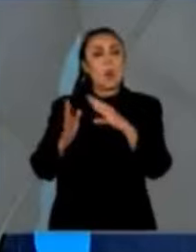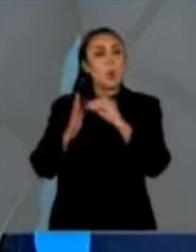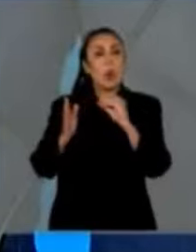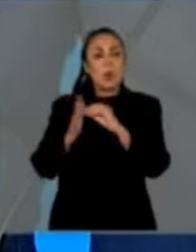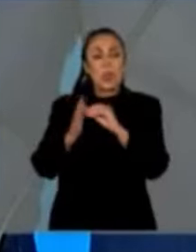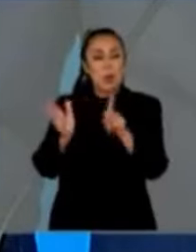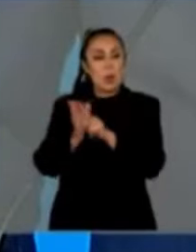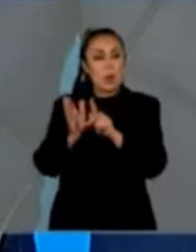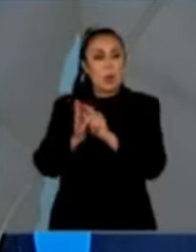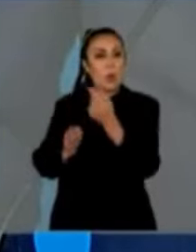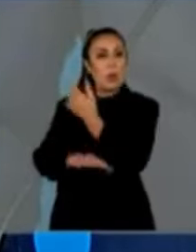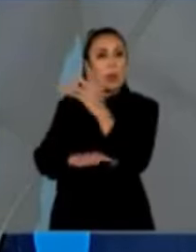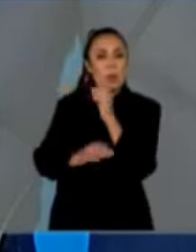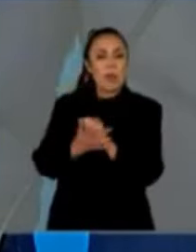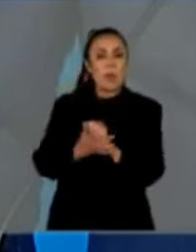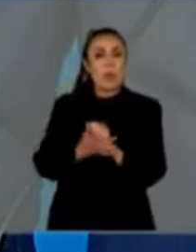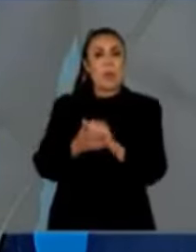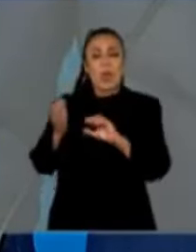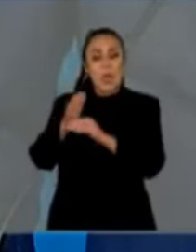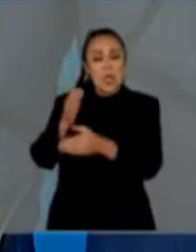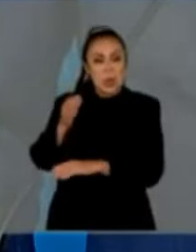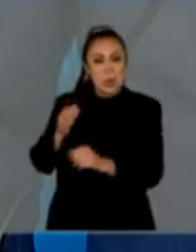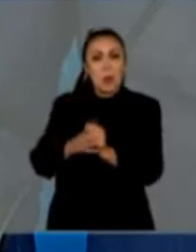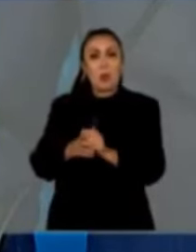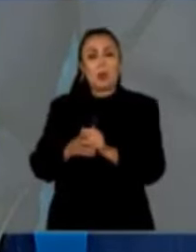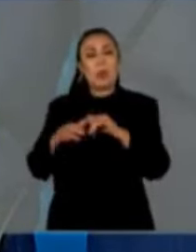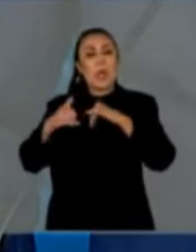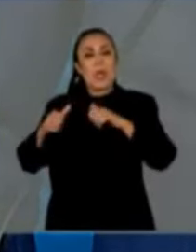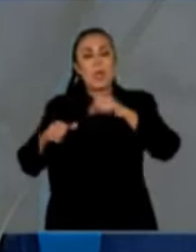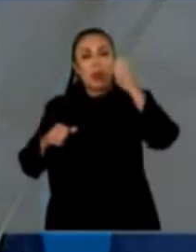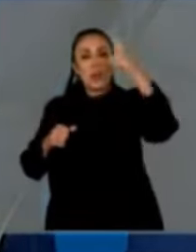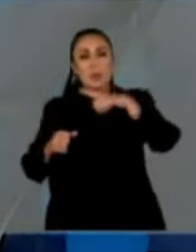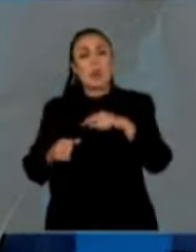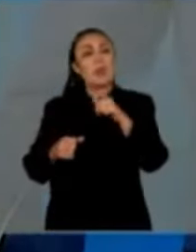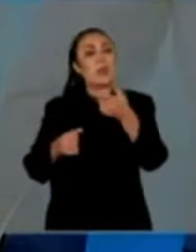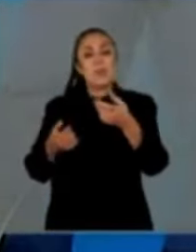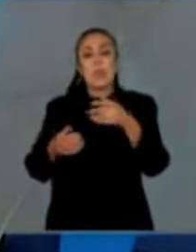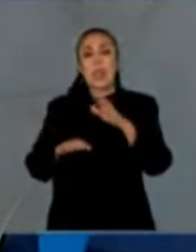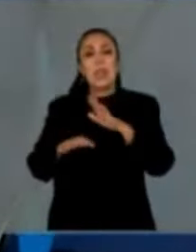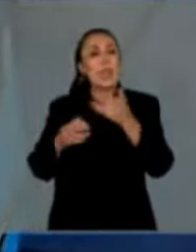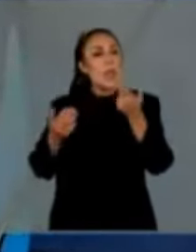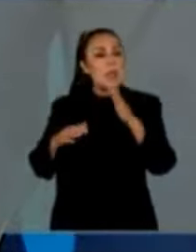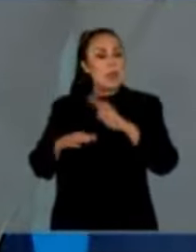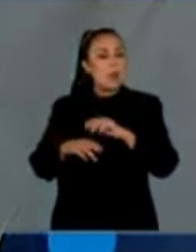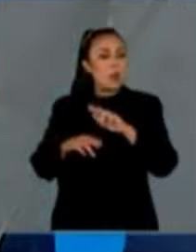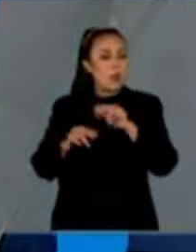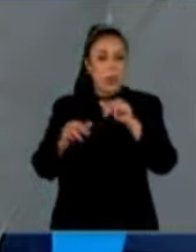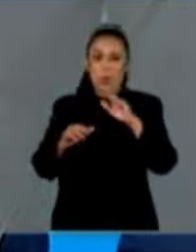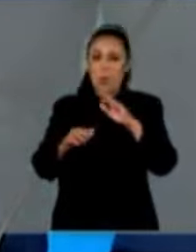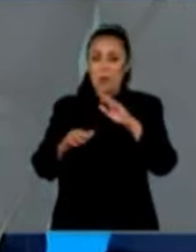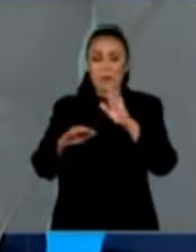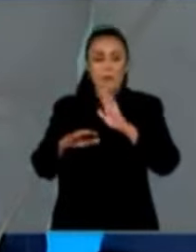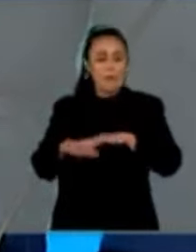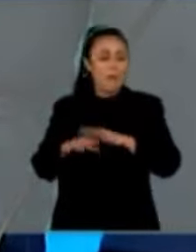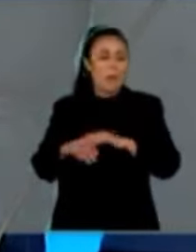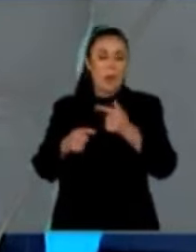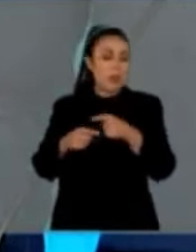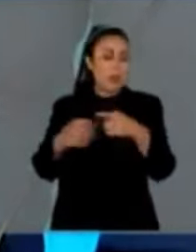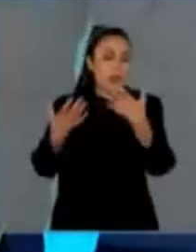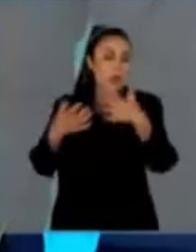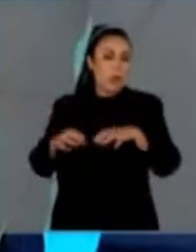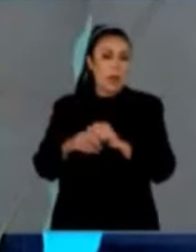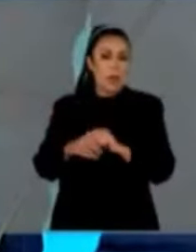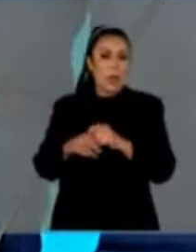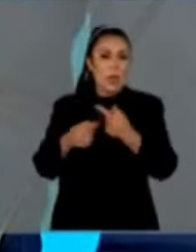com esgoto Ecológico com energia solar você não fez por birra por politicagem por briga por uma cabeça